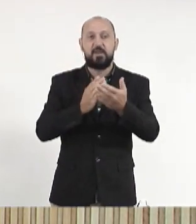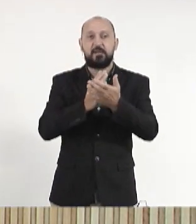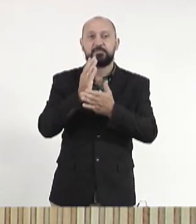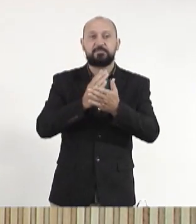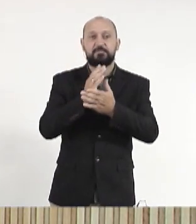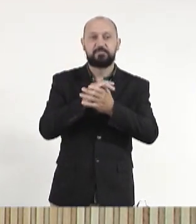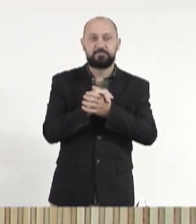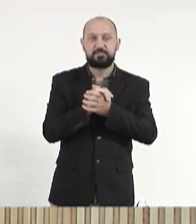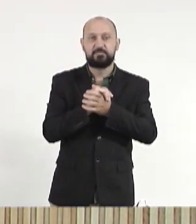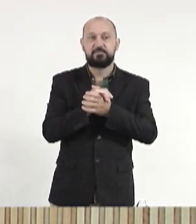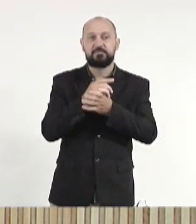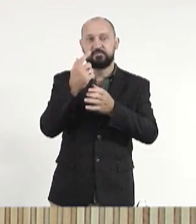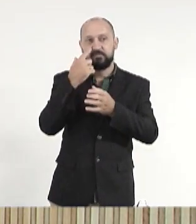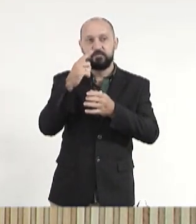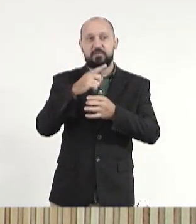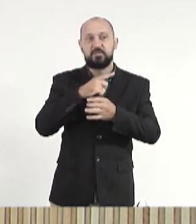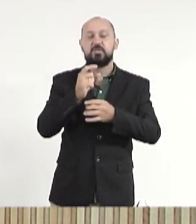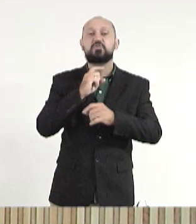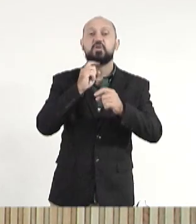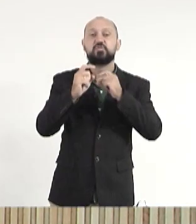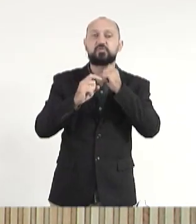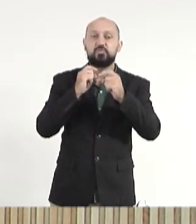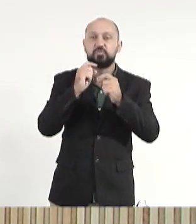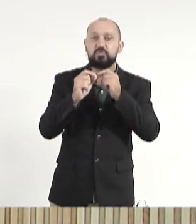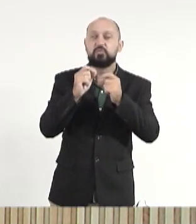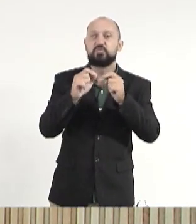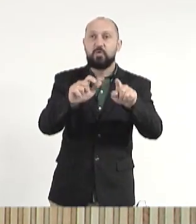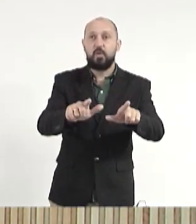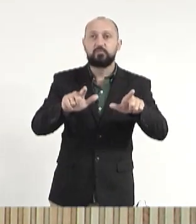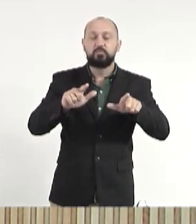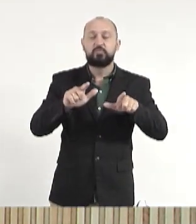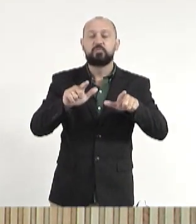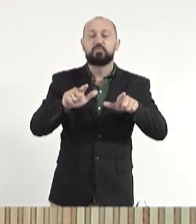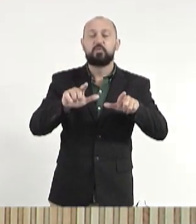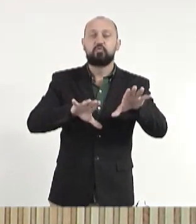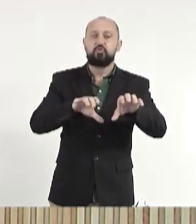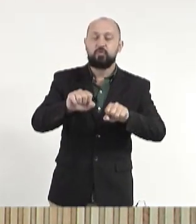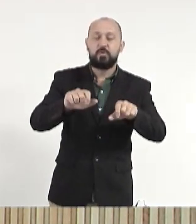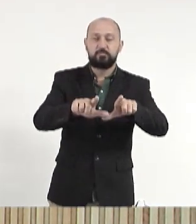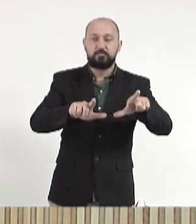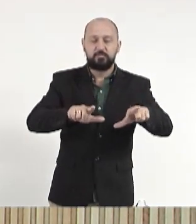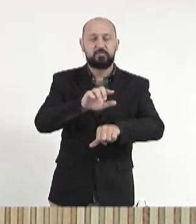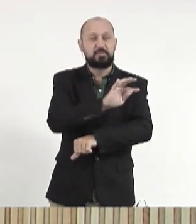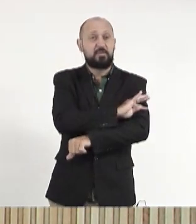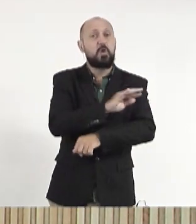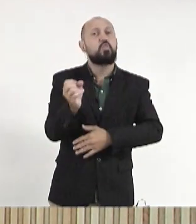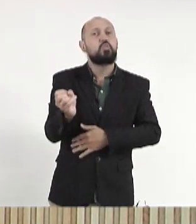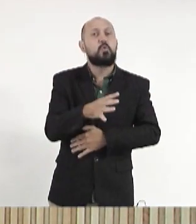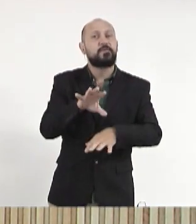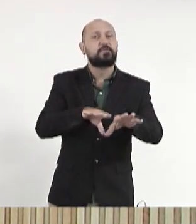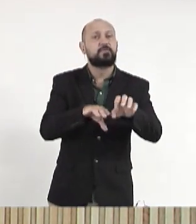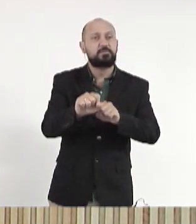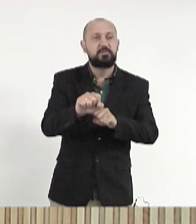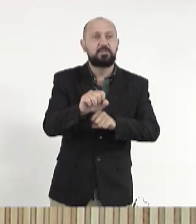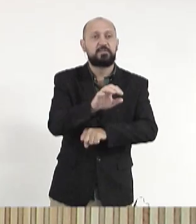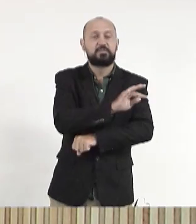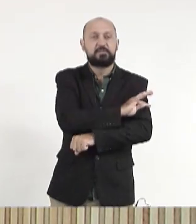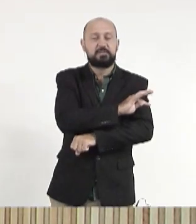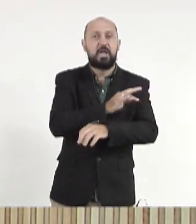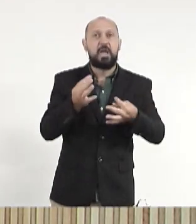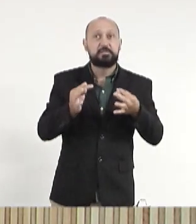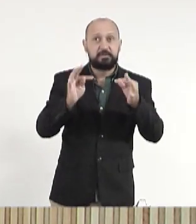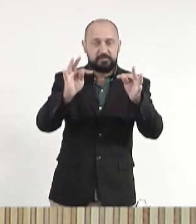em breve, mas como havia ainda essa dúvida com relação ao diploma de tecnólogo, que é um pouco mais recente, né, essa formação em tecnologia